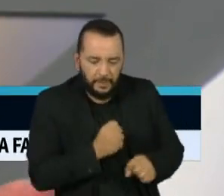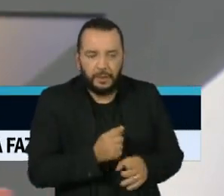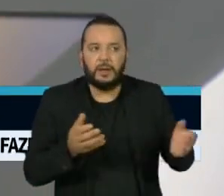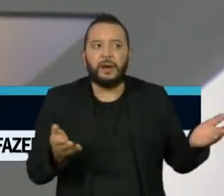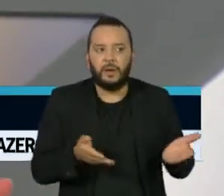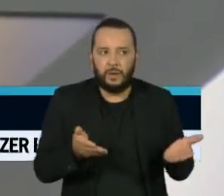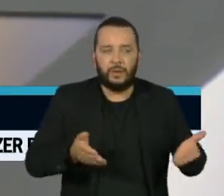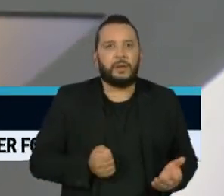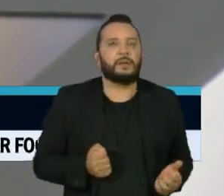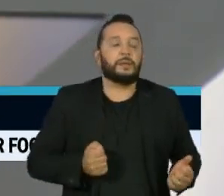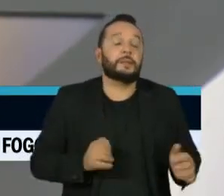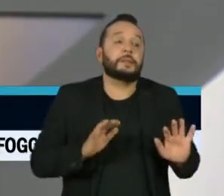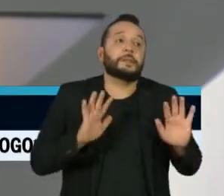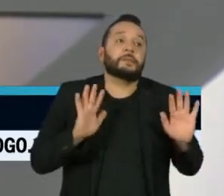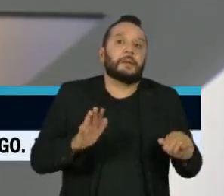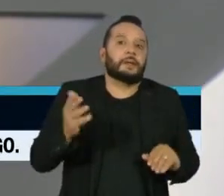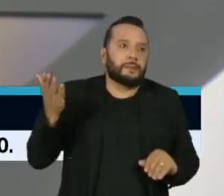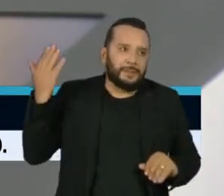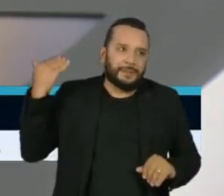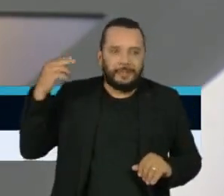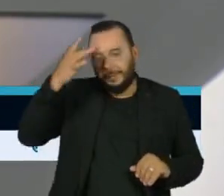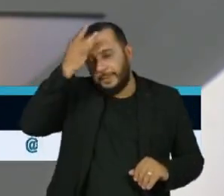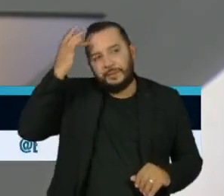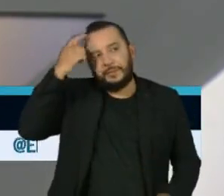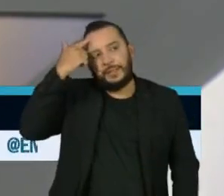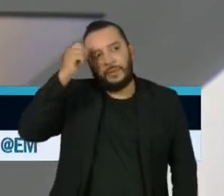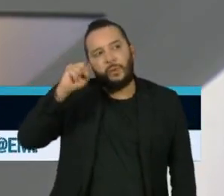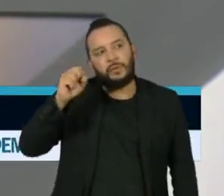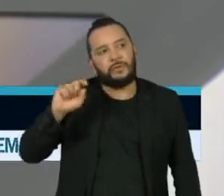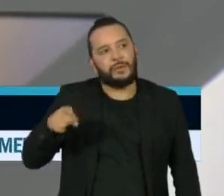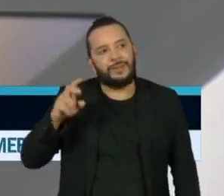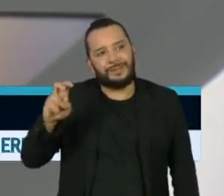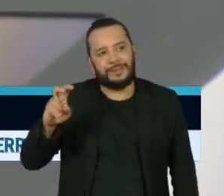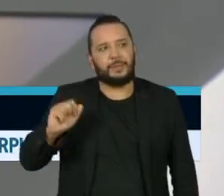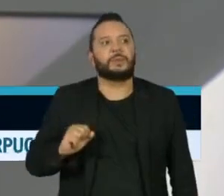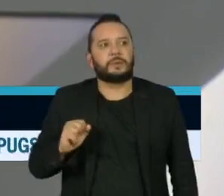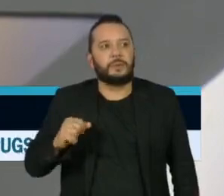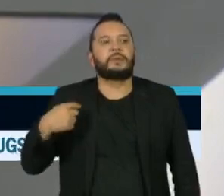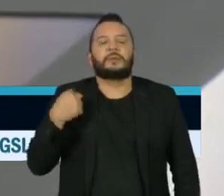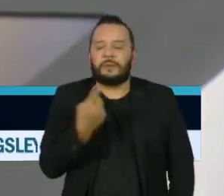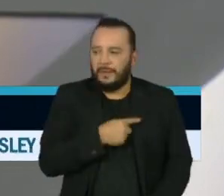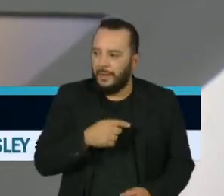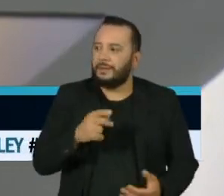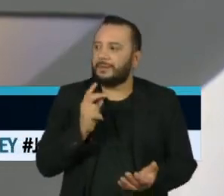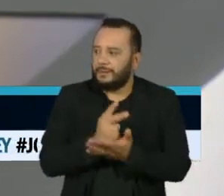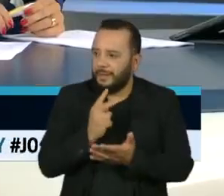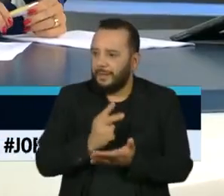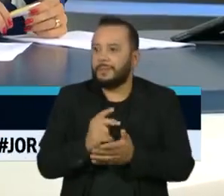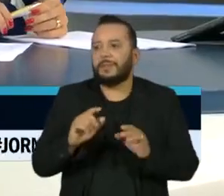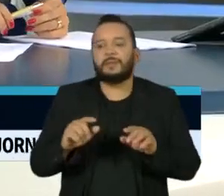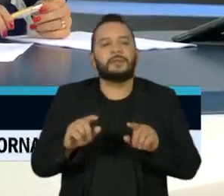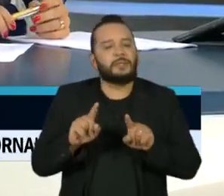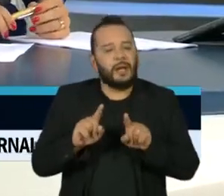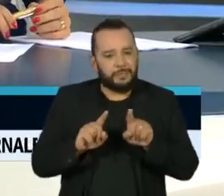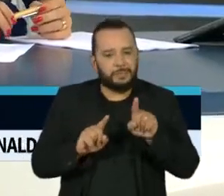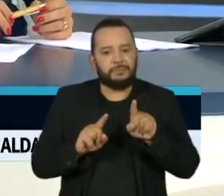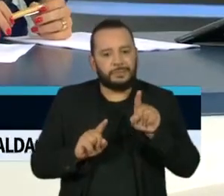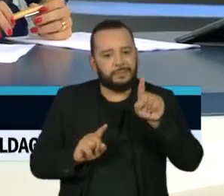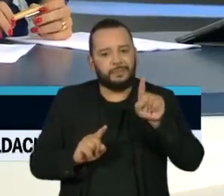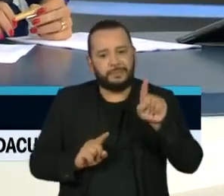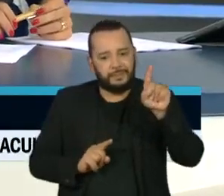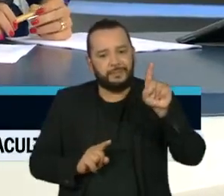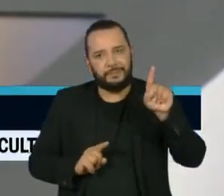que há não muito tempo era 8,5%, quer dizer, a gente está constantemente revisando, infelizmente, para cima. Né?